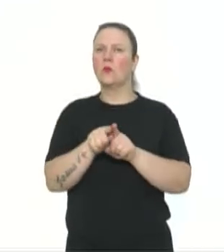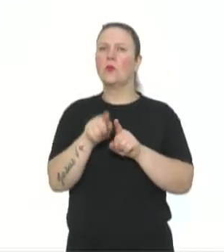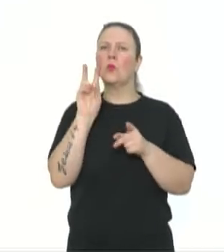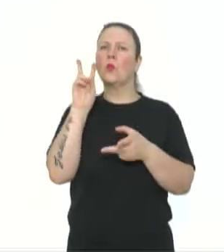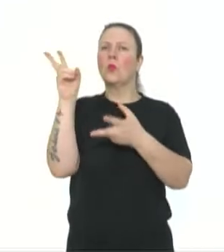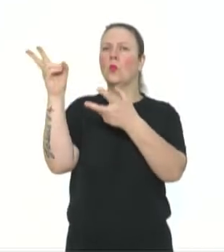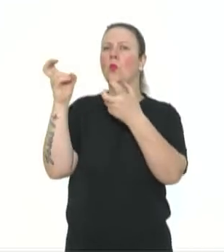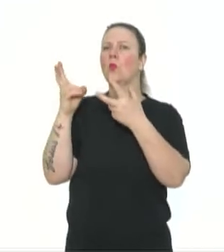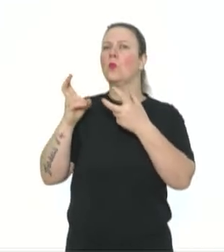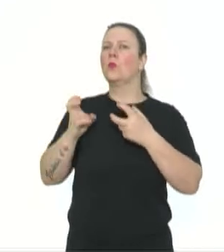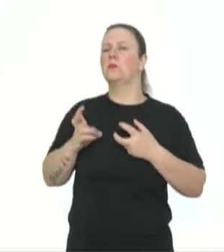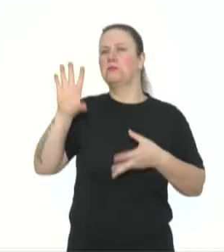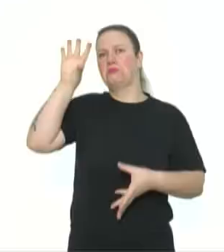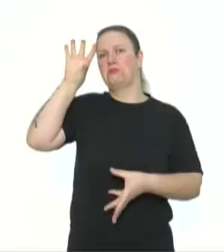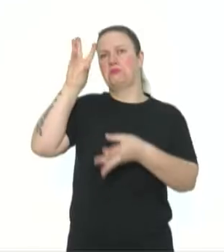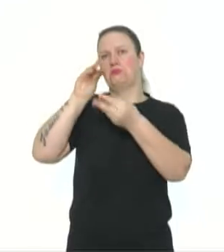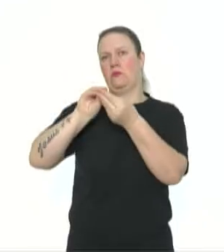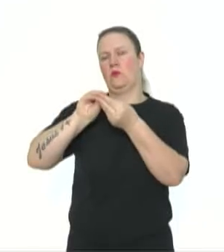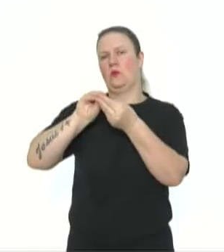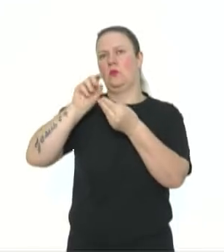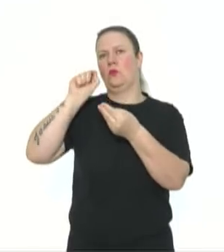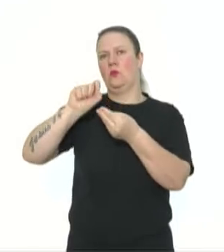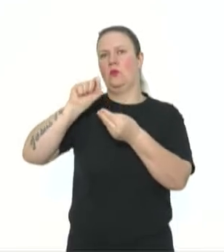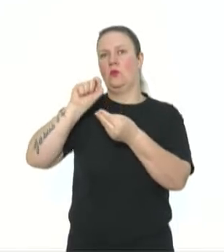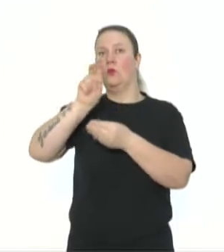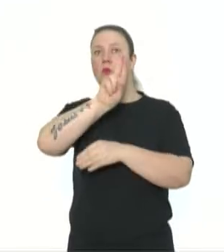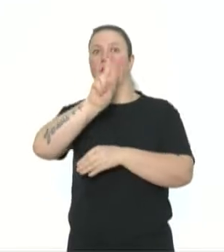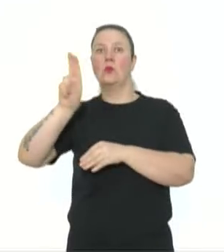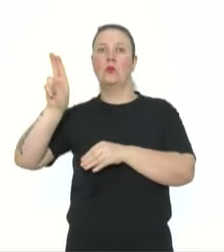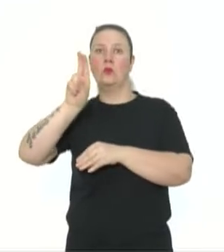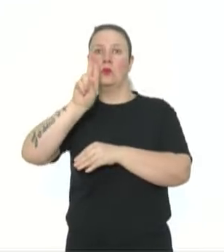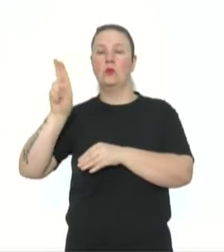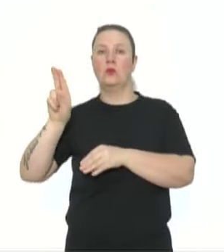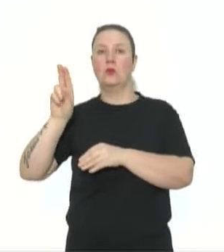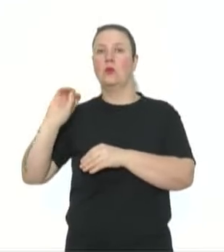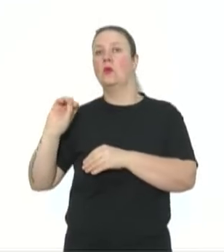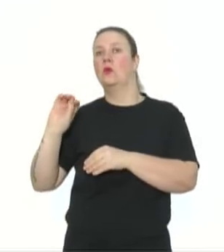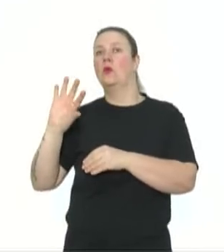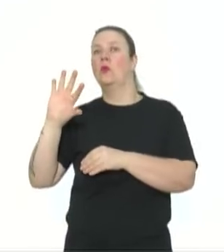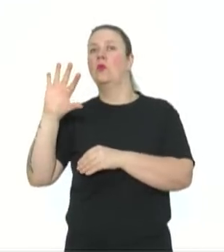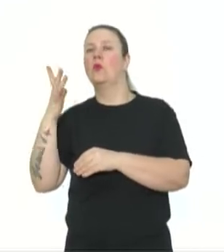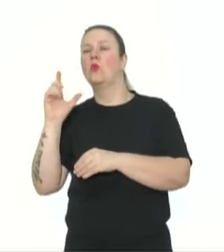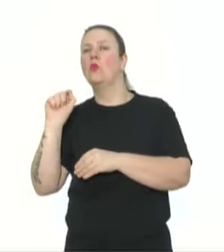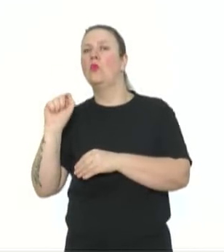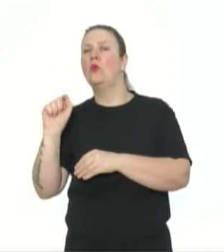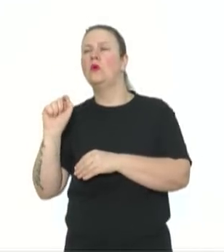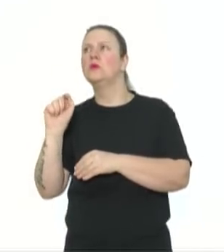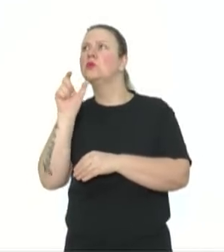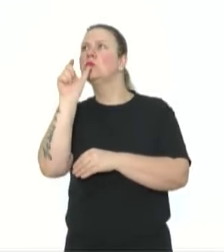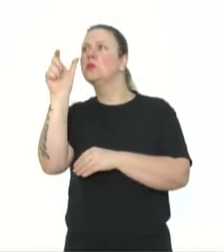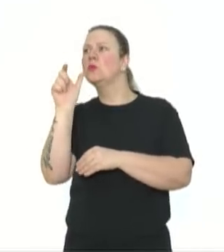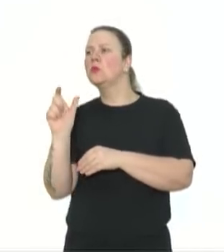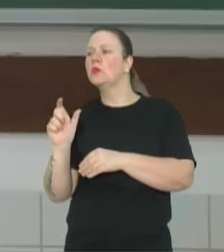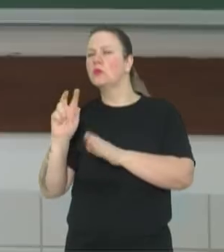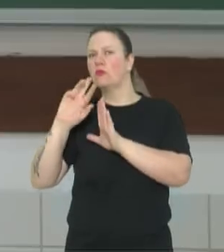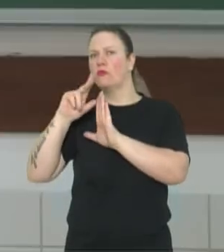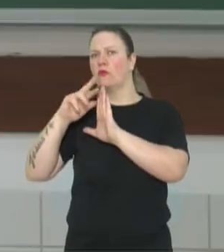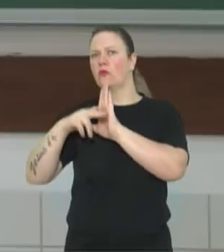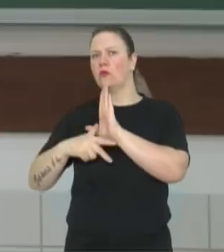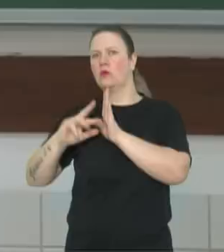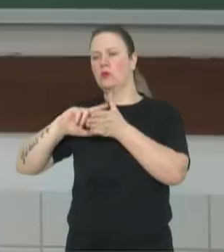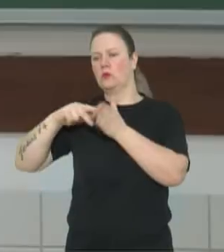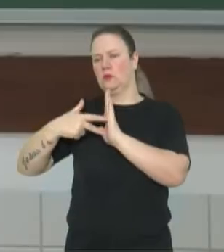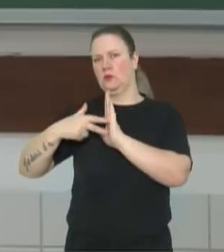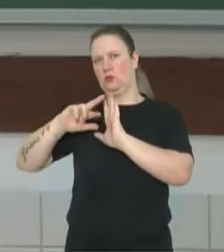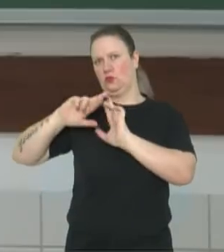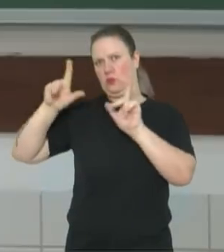gente conseguiu entender? Que é o nome que damos para o fato de uma determinada palavra ter vários significados, certo? Muito